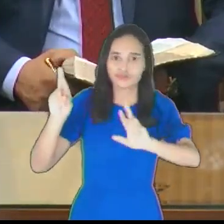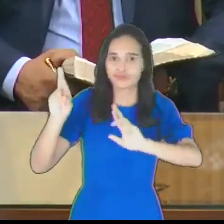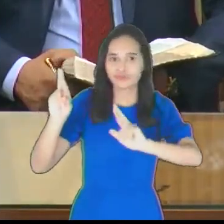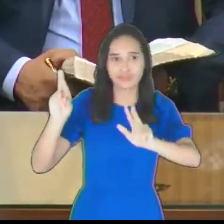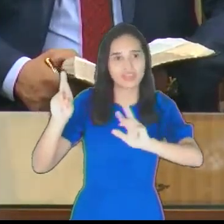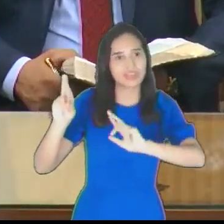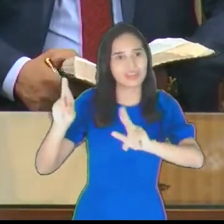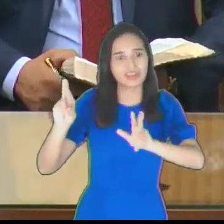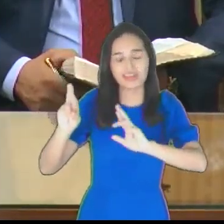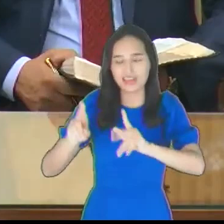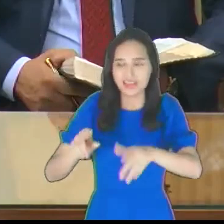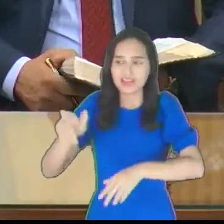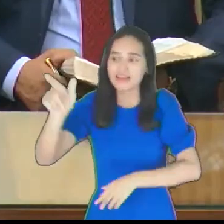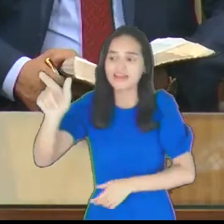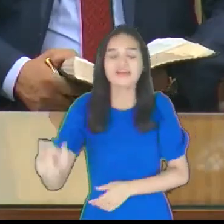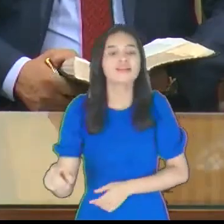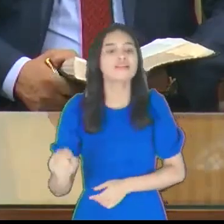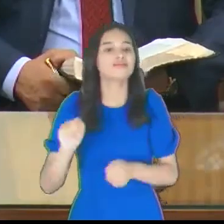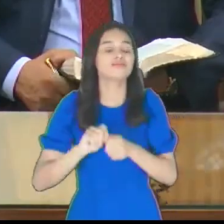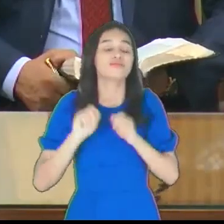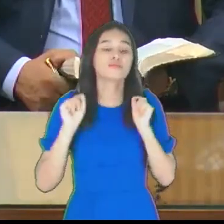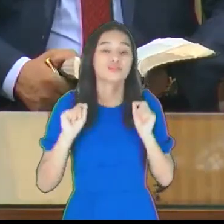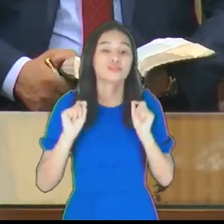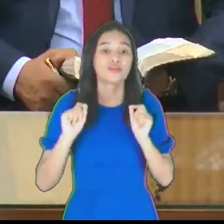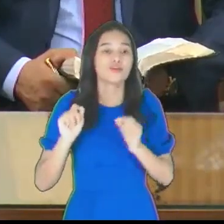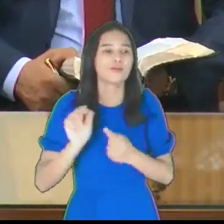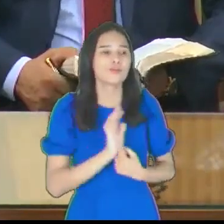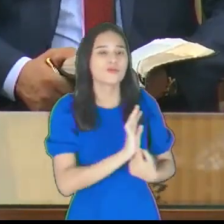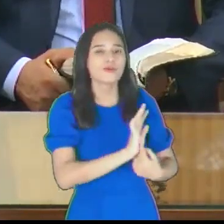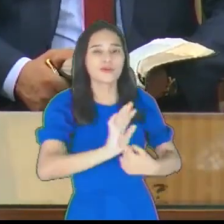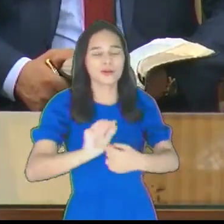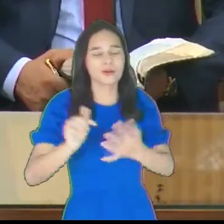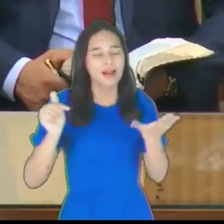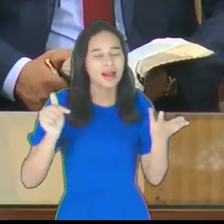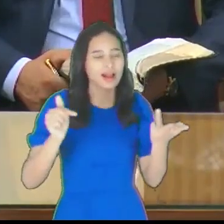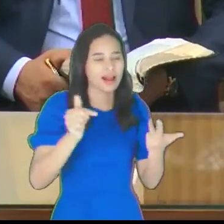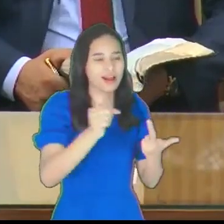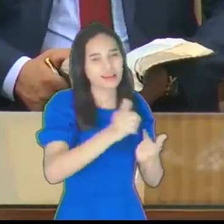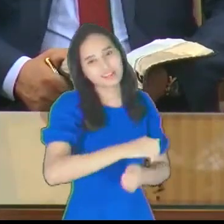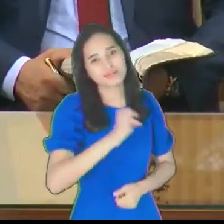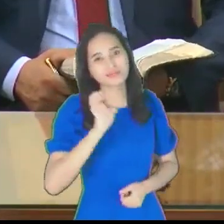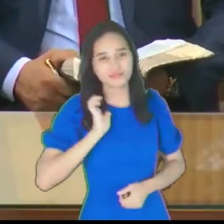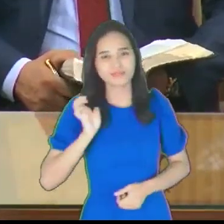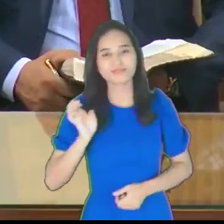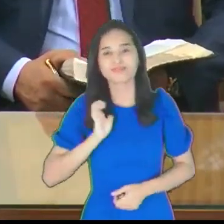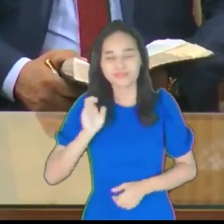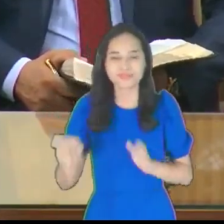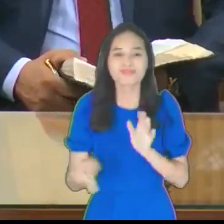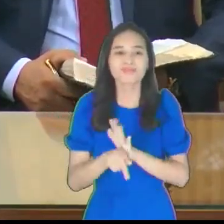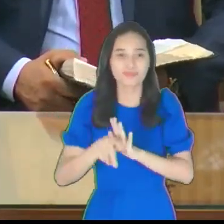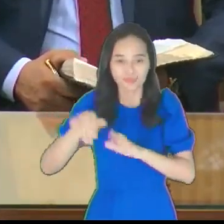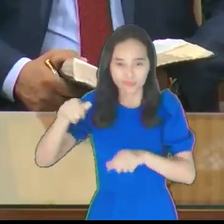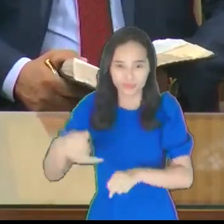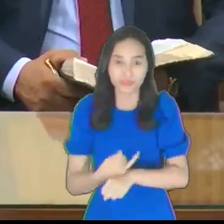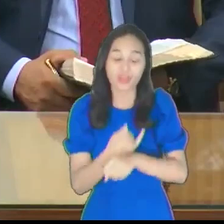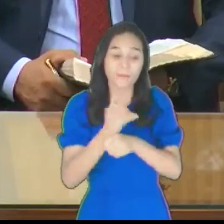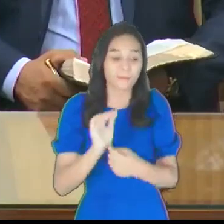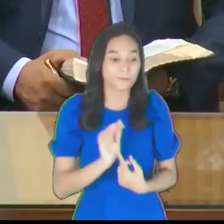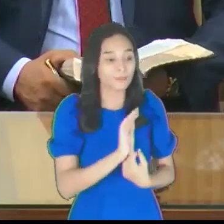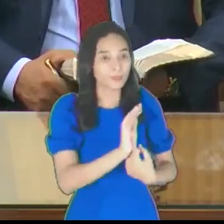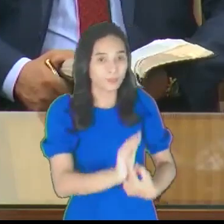foi mostrar os tesouros de Jerusalém. Foi mostrar a prata. Foi